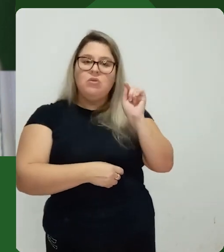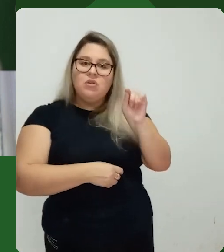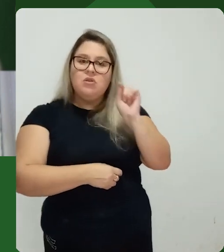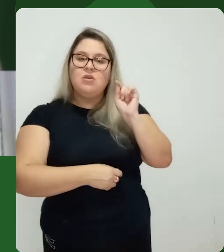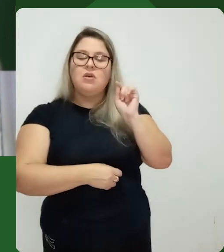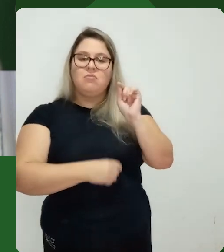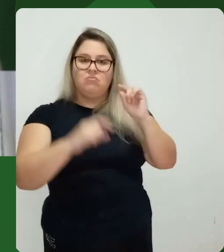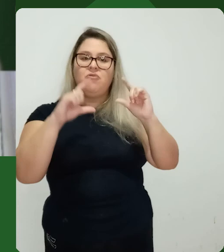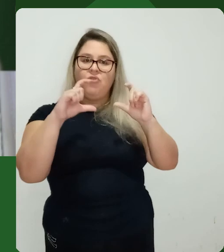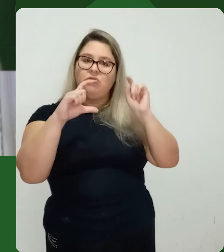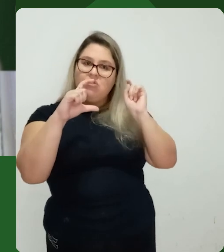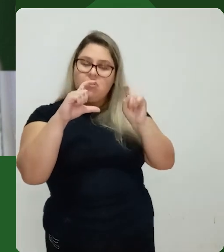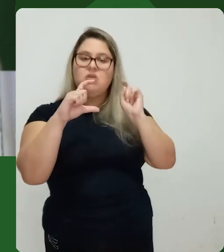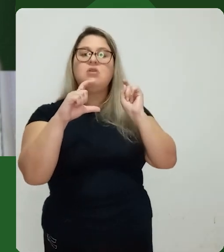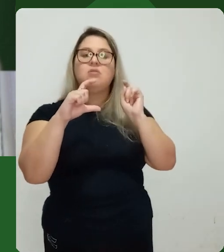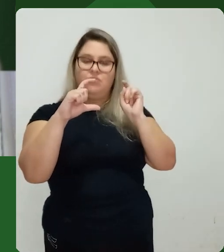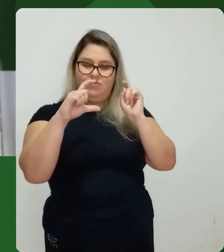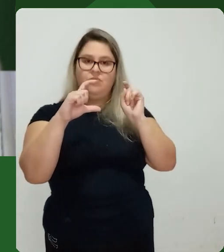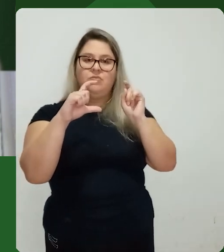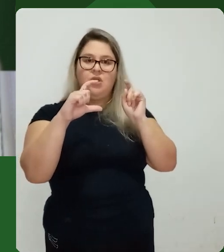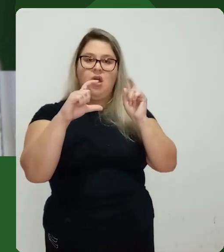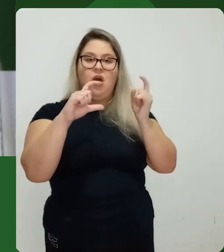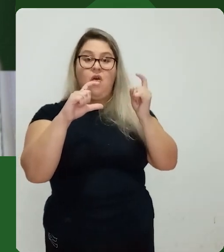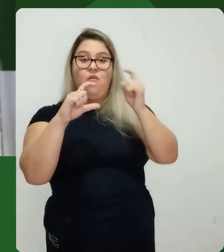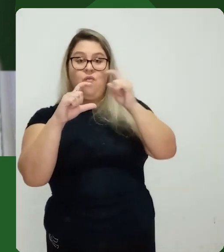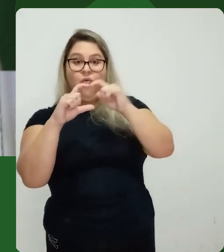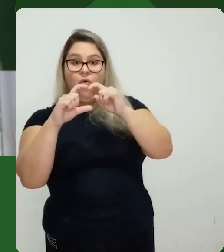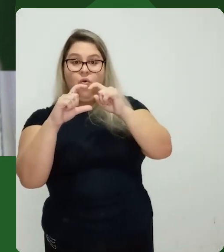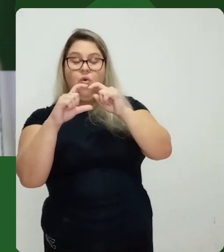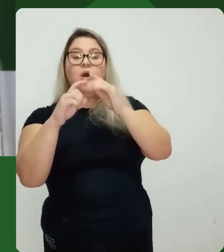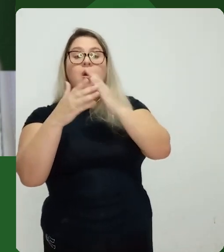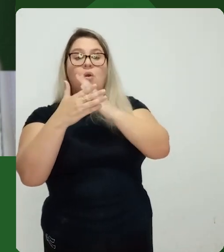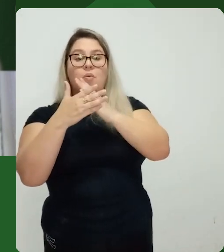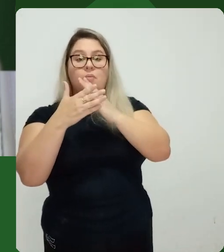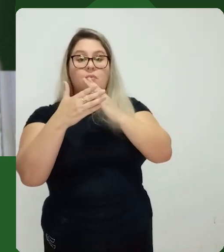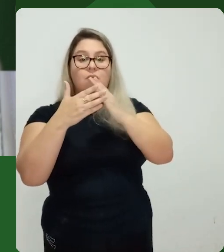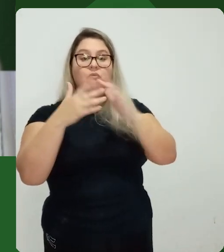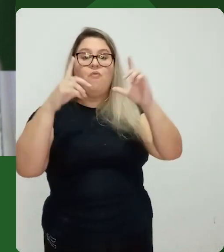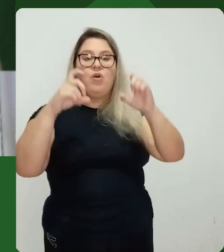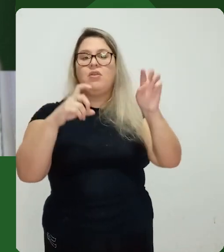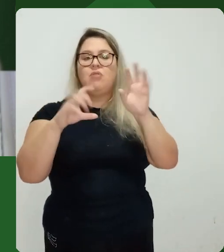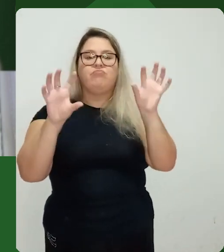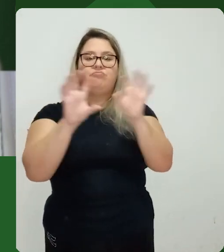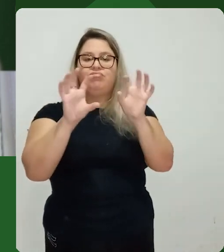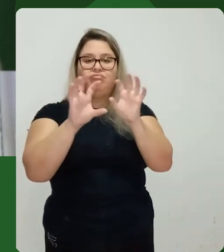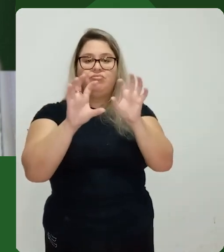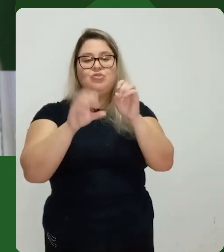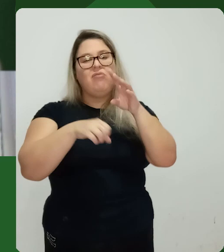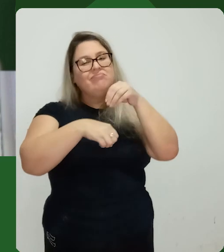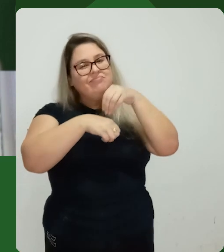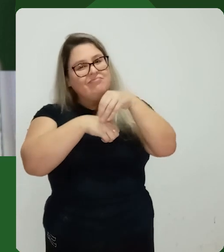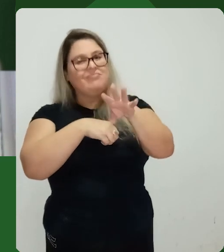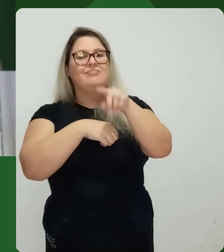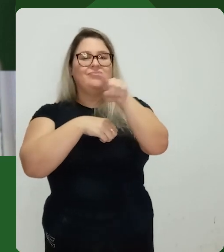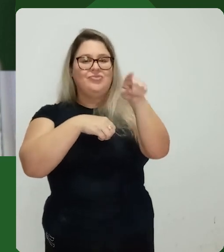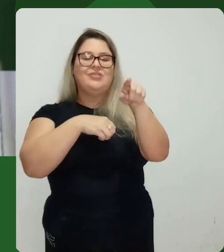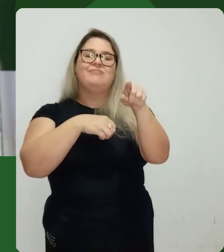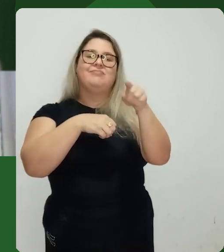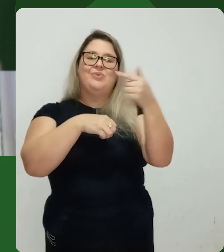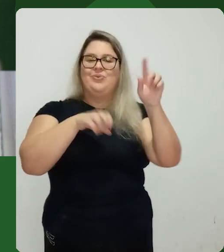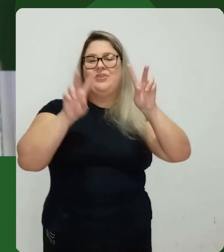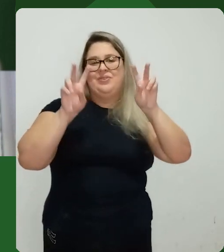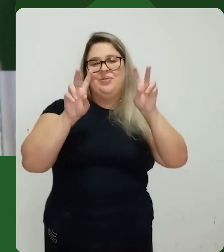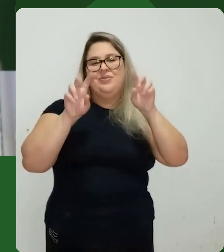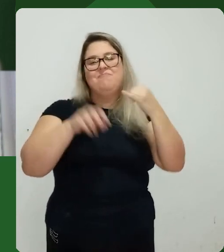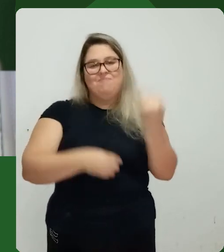hora que você der o clique, ela vai dar uma tremida. Então, se você bota um temporizador de 2 segundos, você vai clicar, ela vai